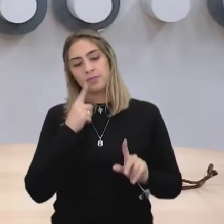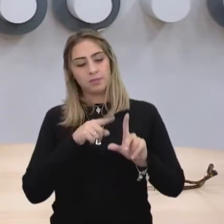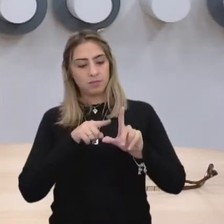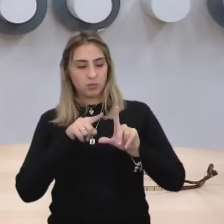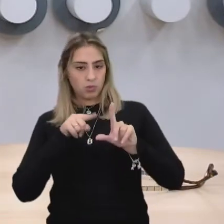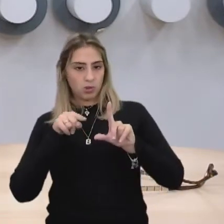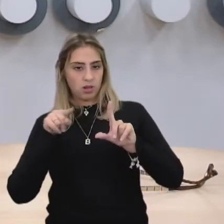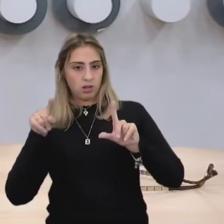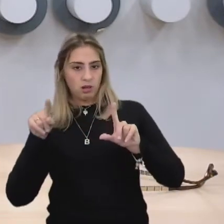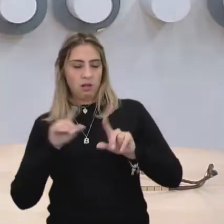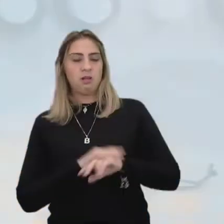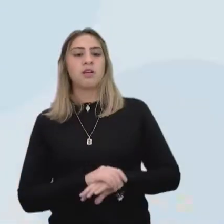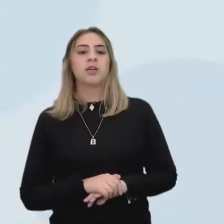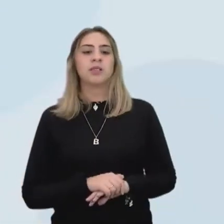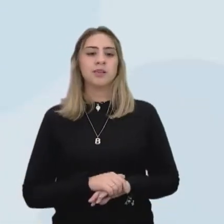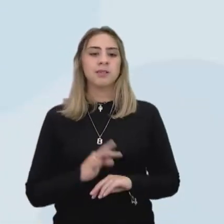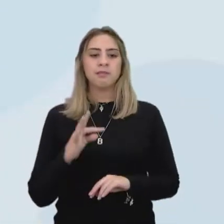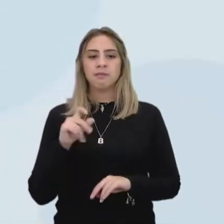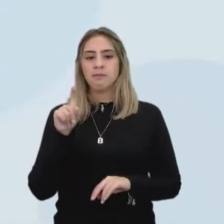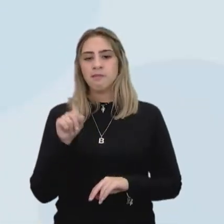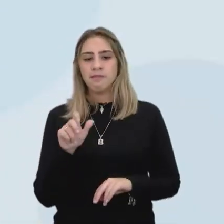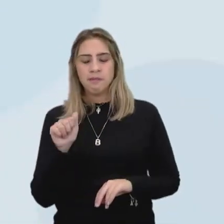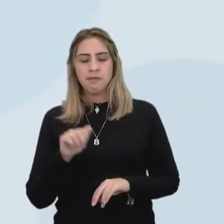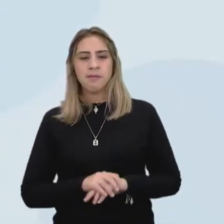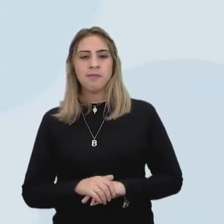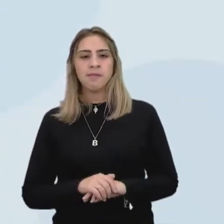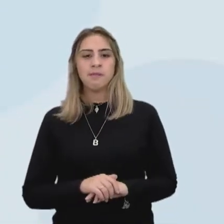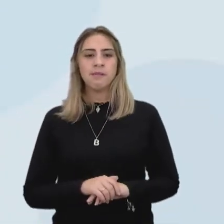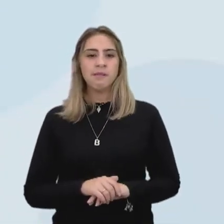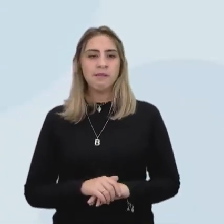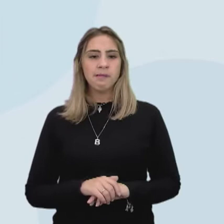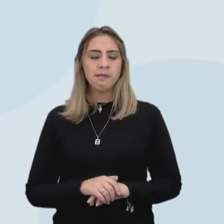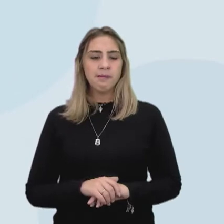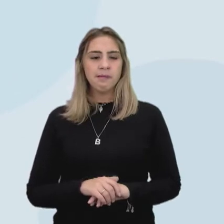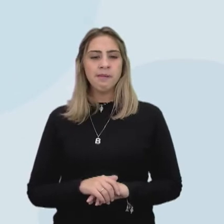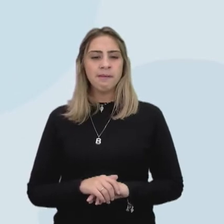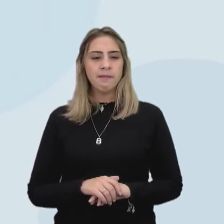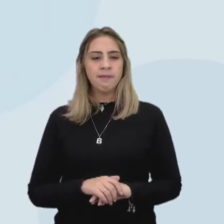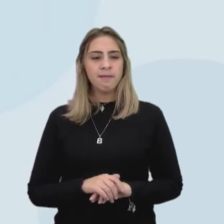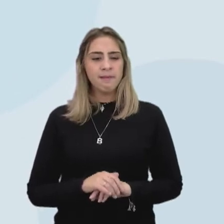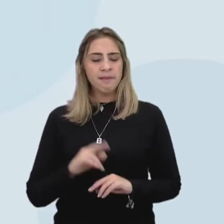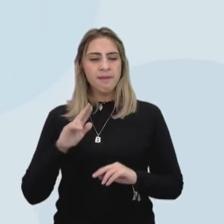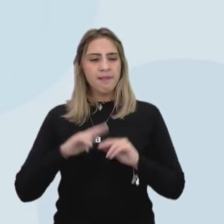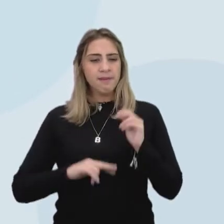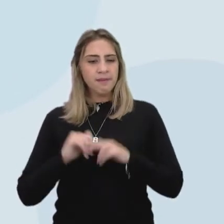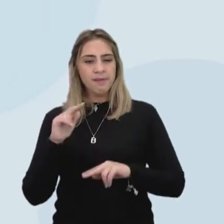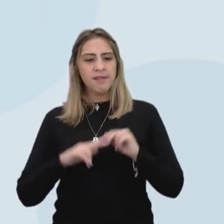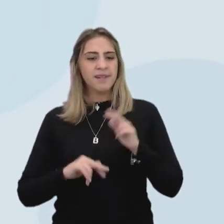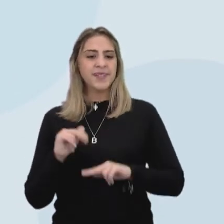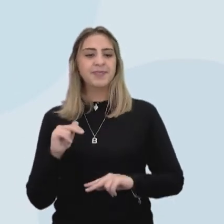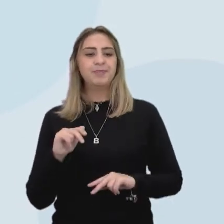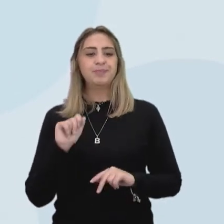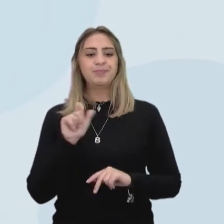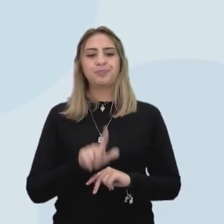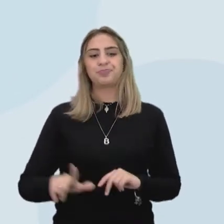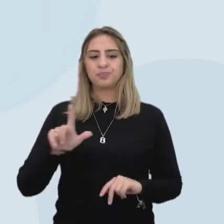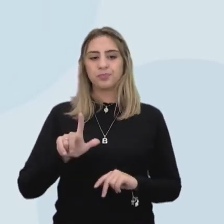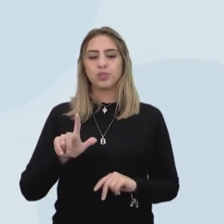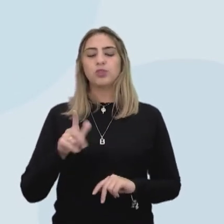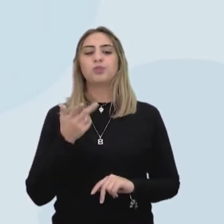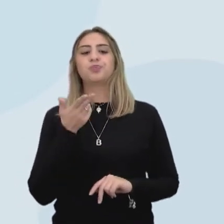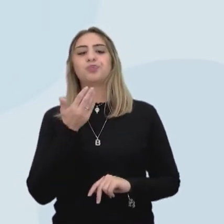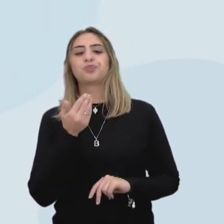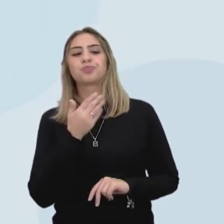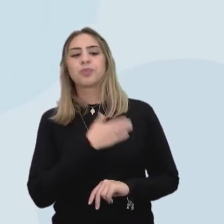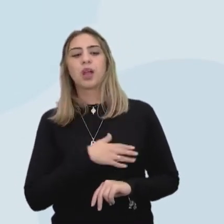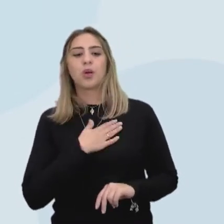aí da taxa de desocupação entre o trimestre de junho, julho e agosto de 2018